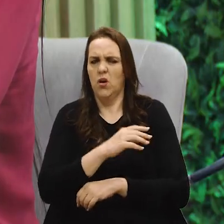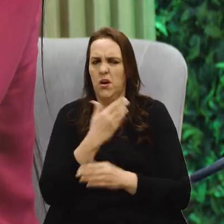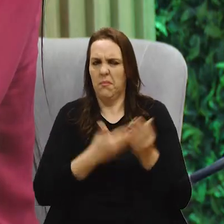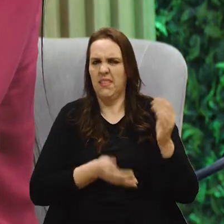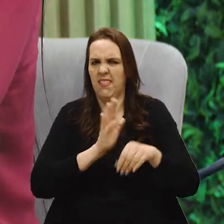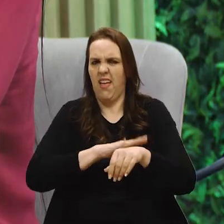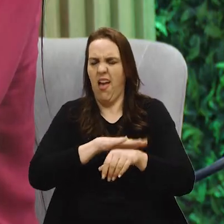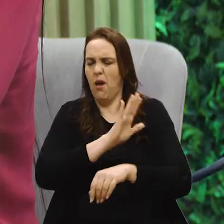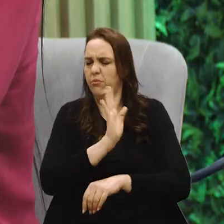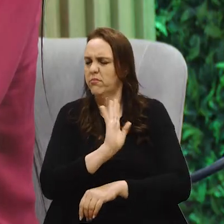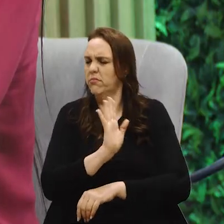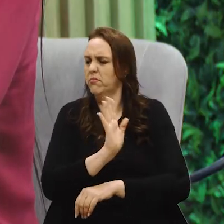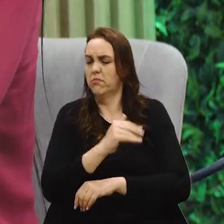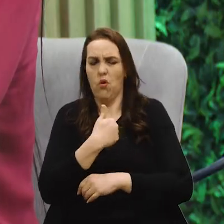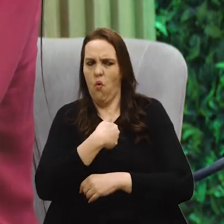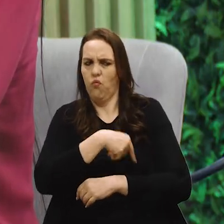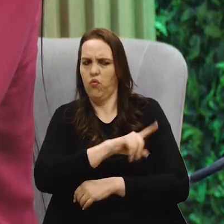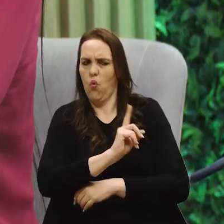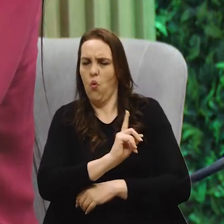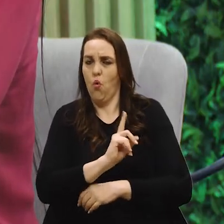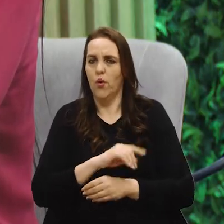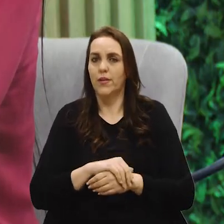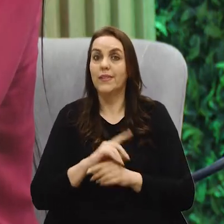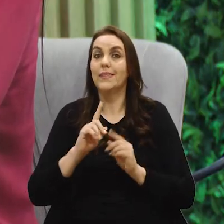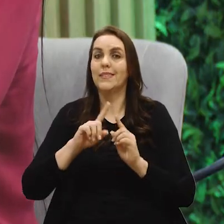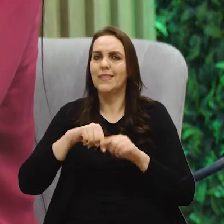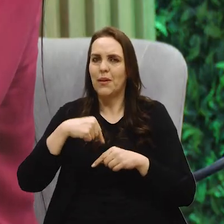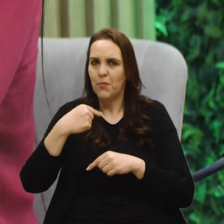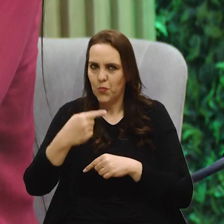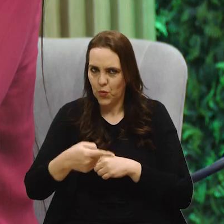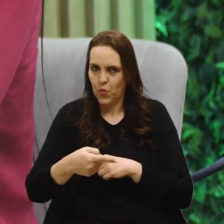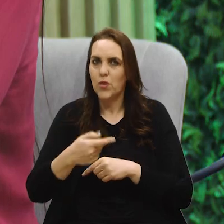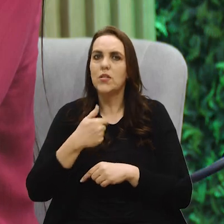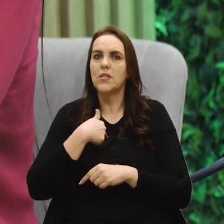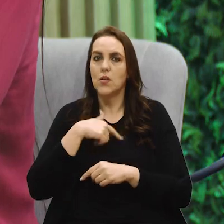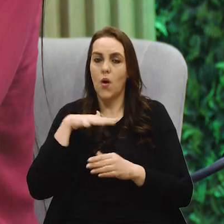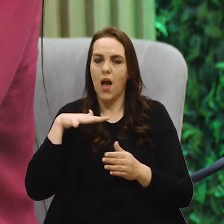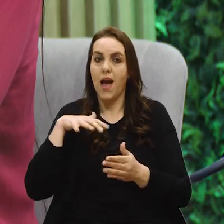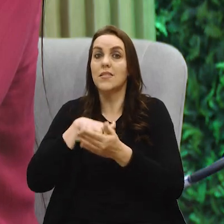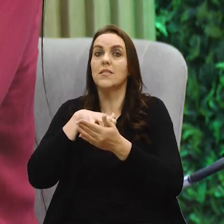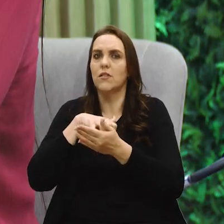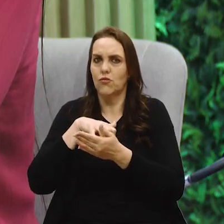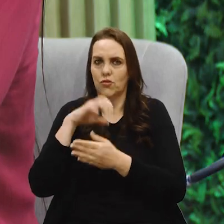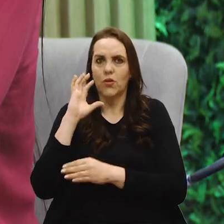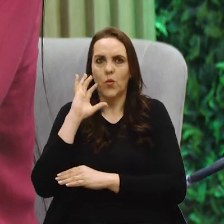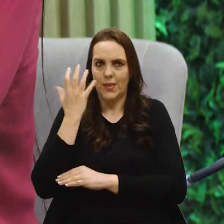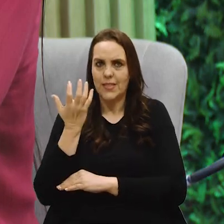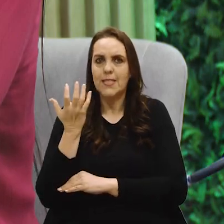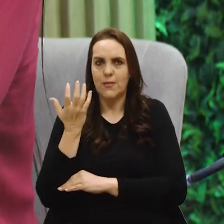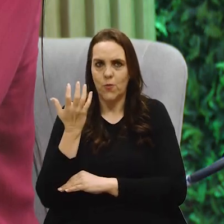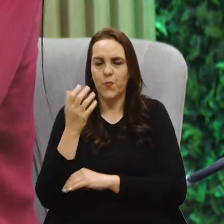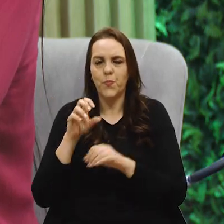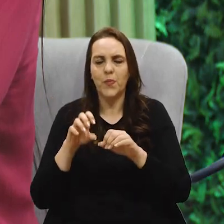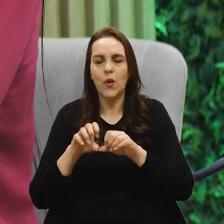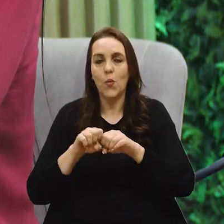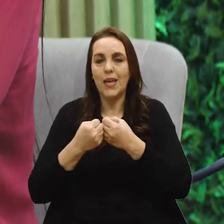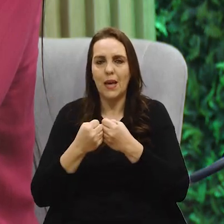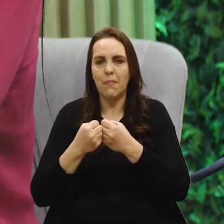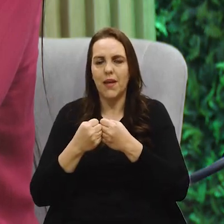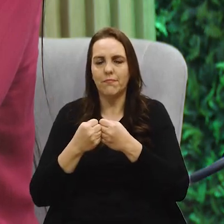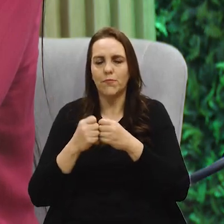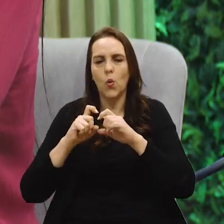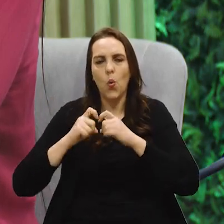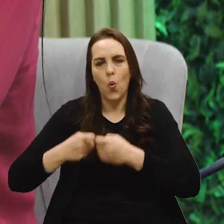vocês aí, perdendo meu tempo, que eu vou fazer isso. E logo depois disso aí, eu tive um acidente onde eu quebrei